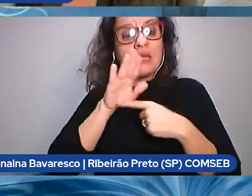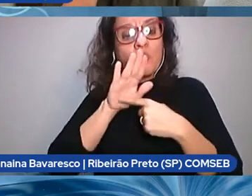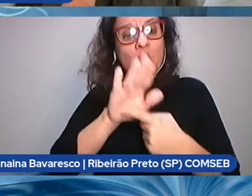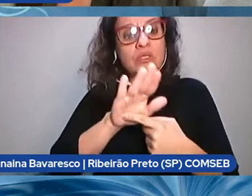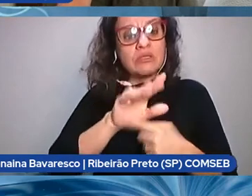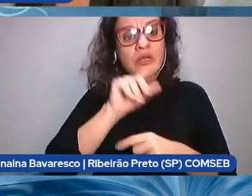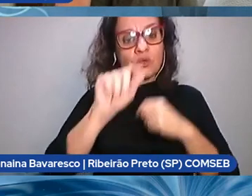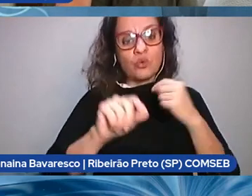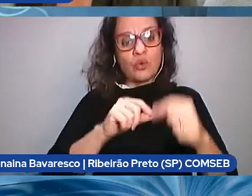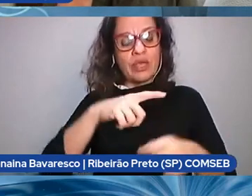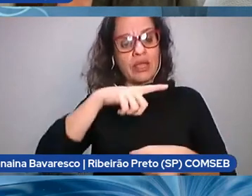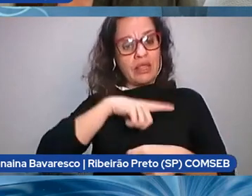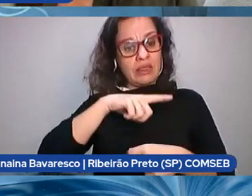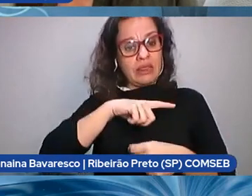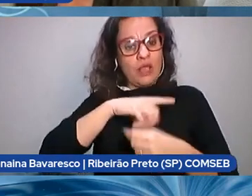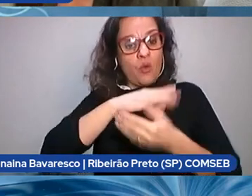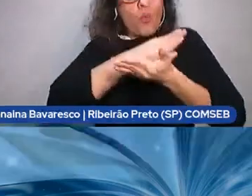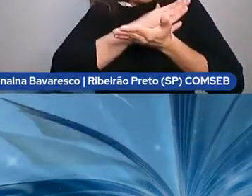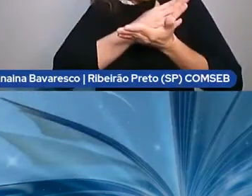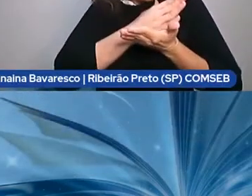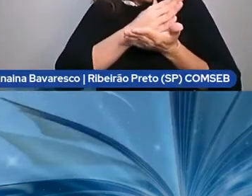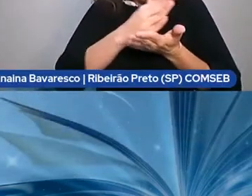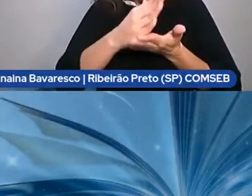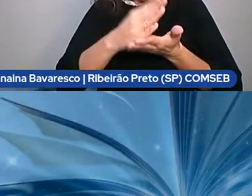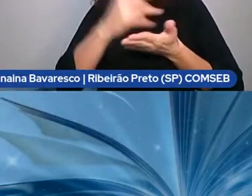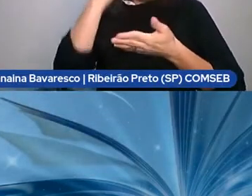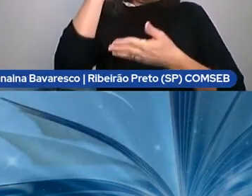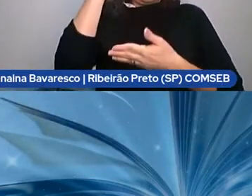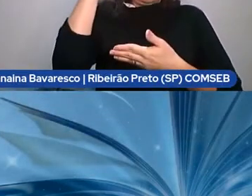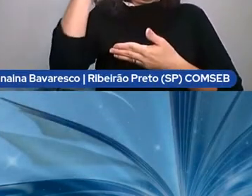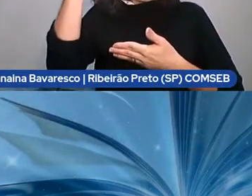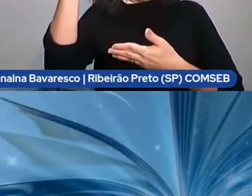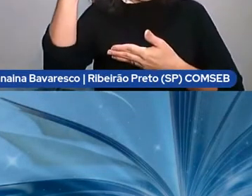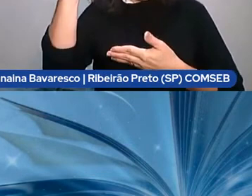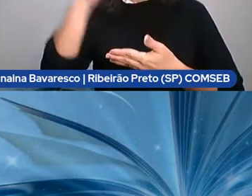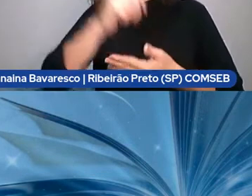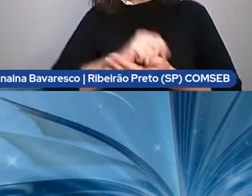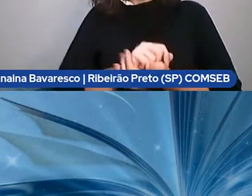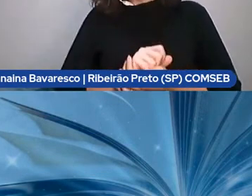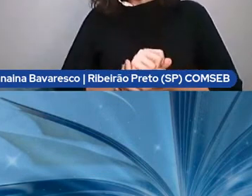mostrando que existe um princípio inteligente